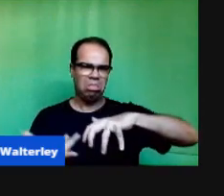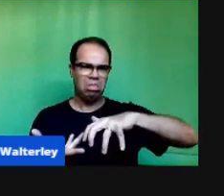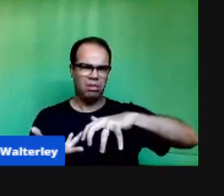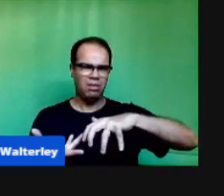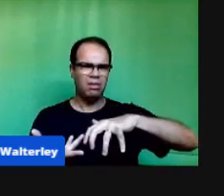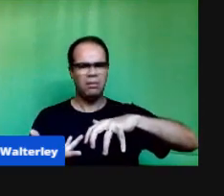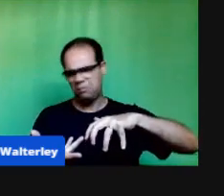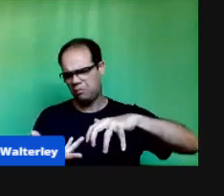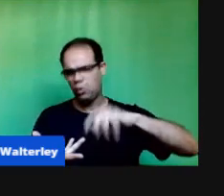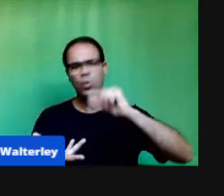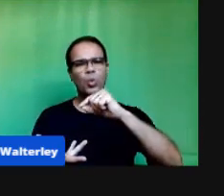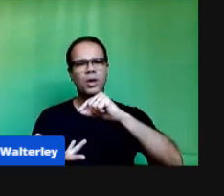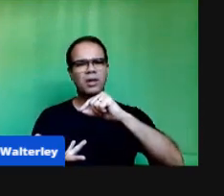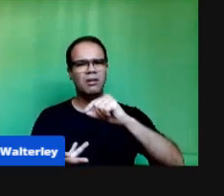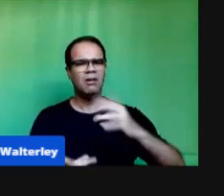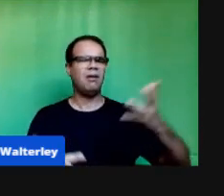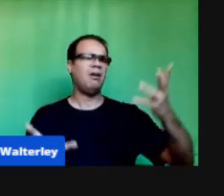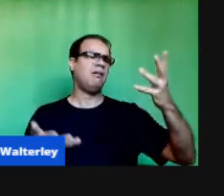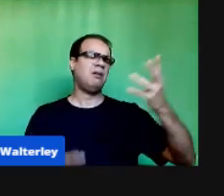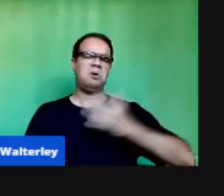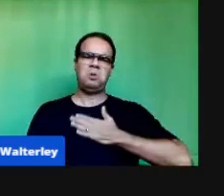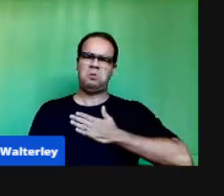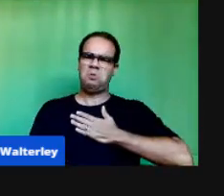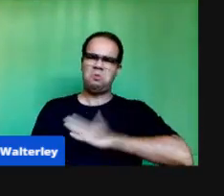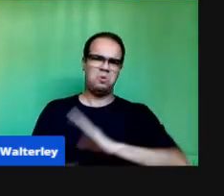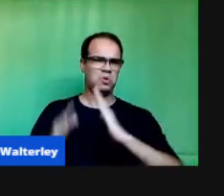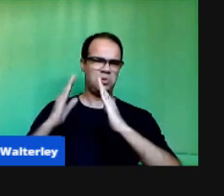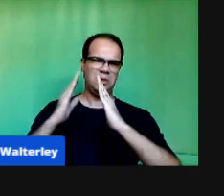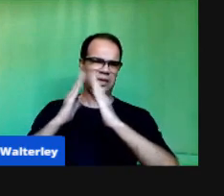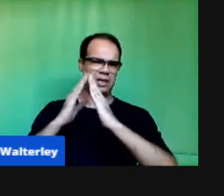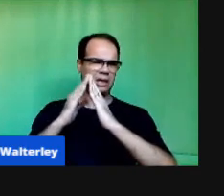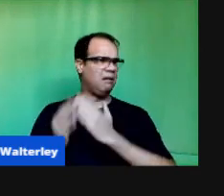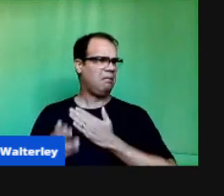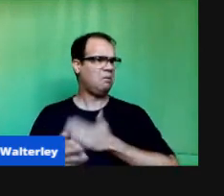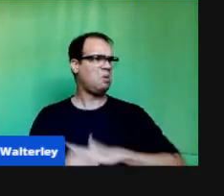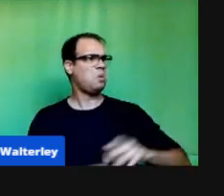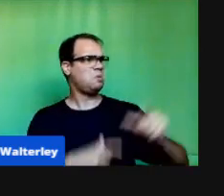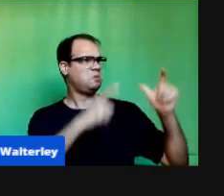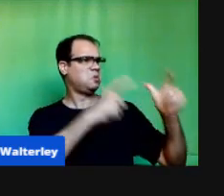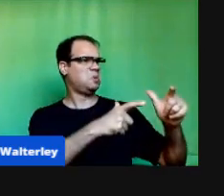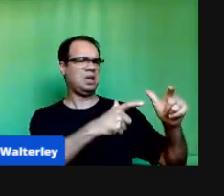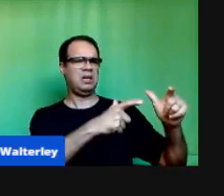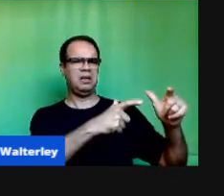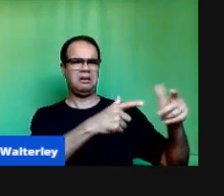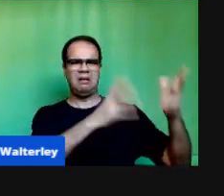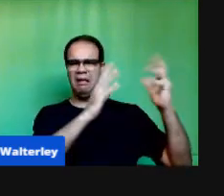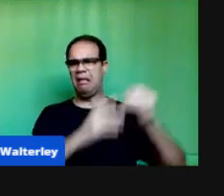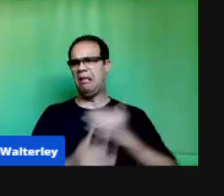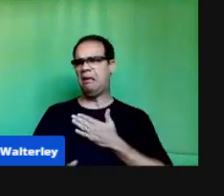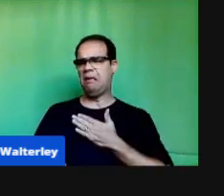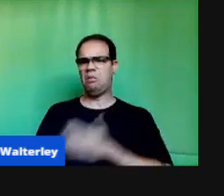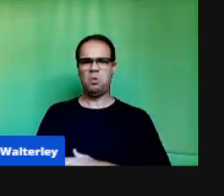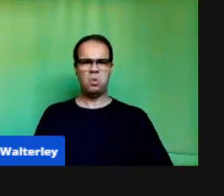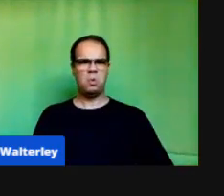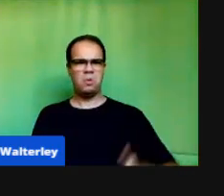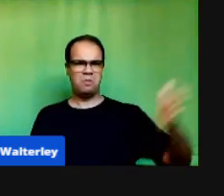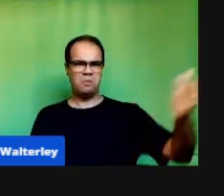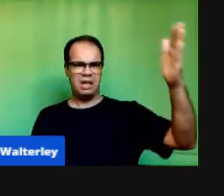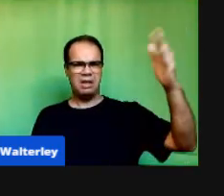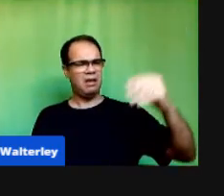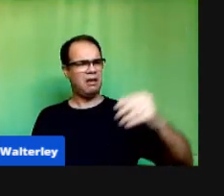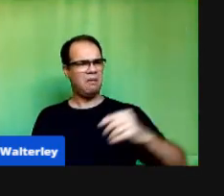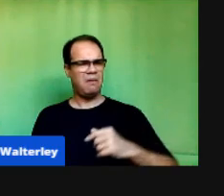trabalho, eu não gosto da minha casa, eu não gosto desse lugar, eu não gosto disso, eu não gosto dela. O